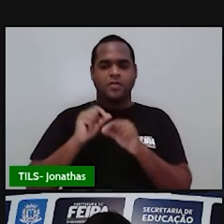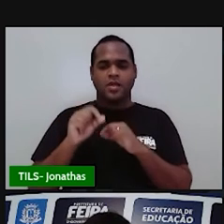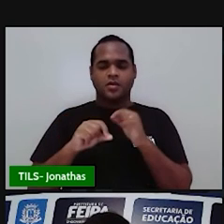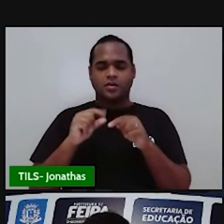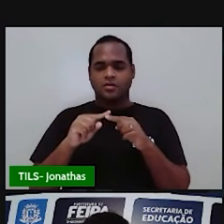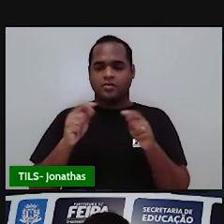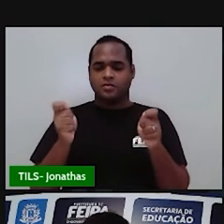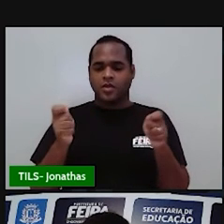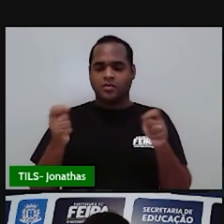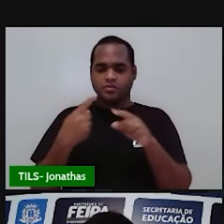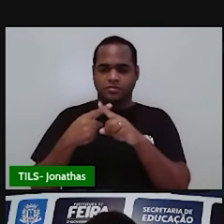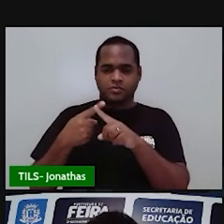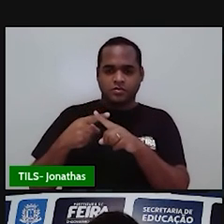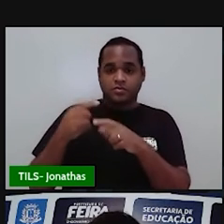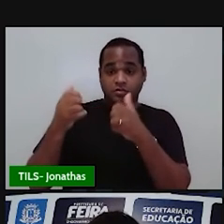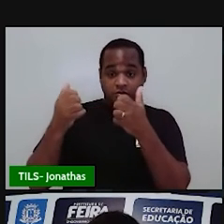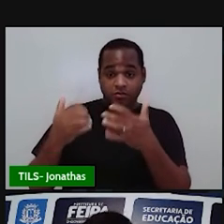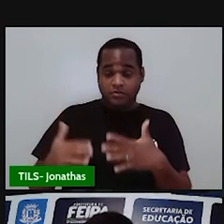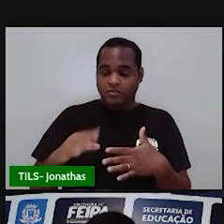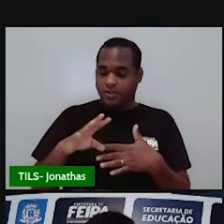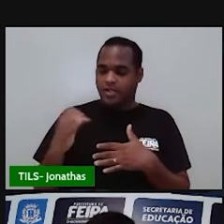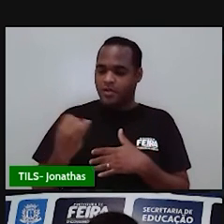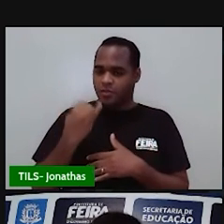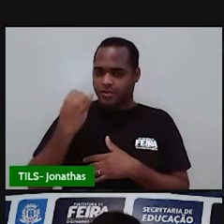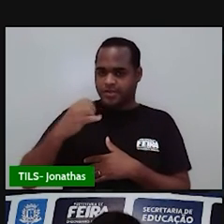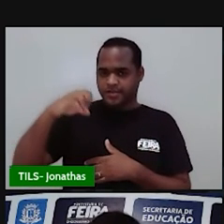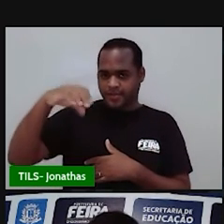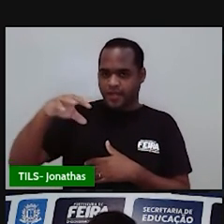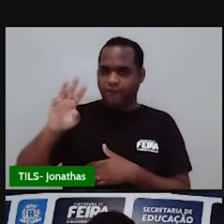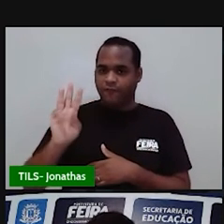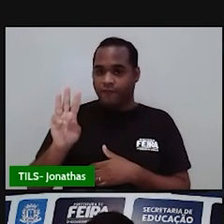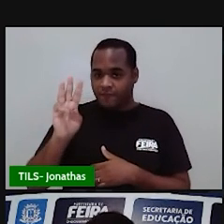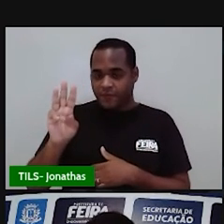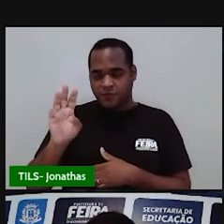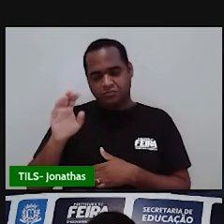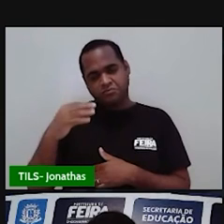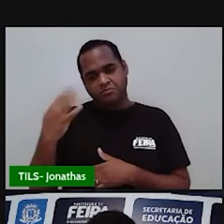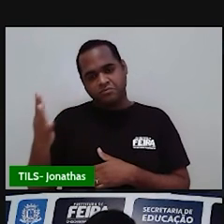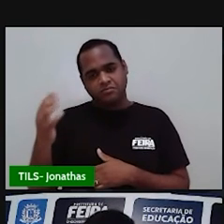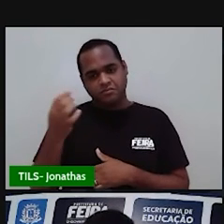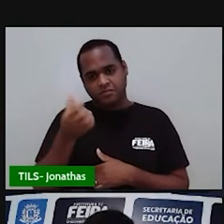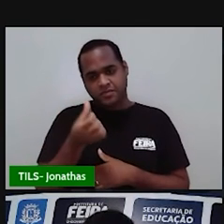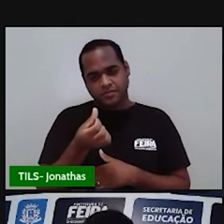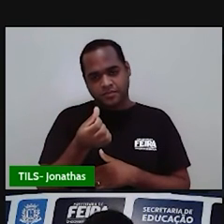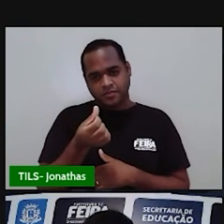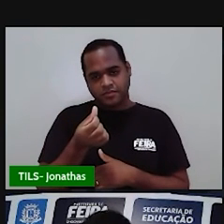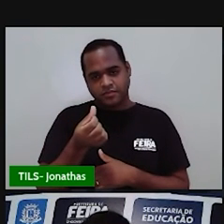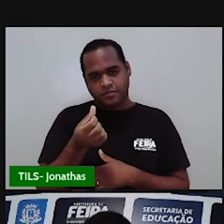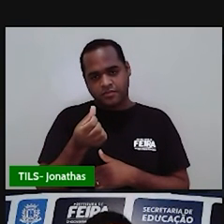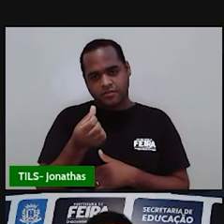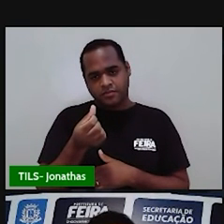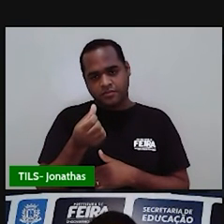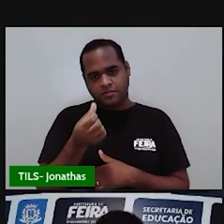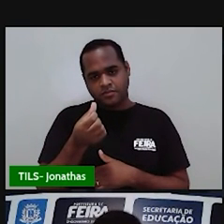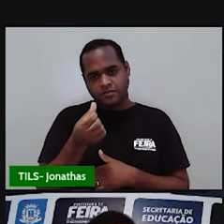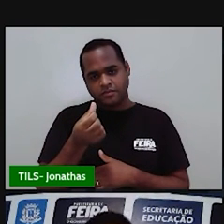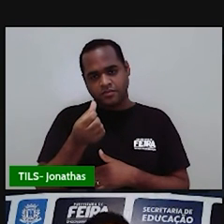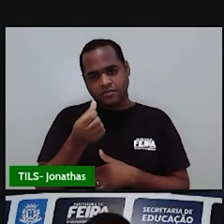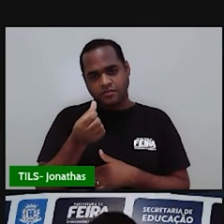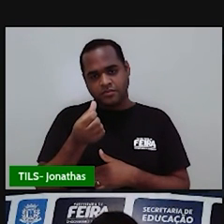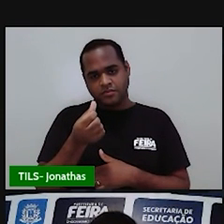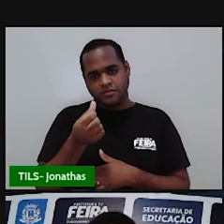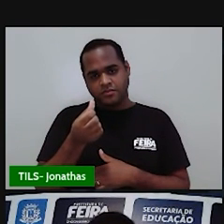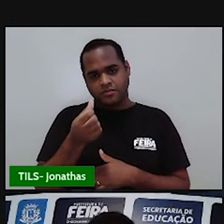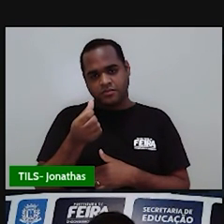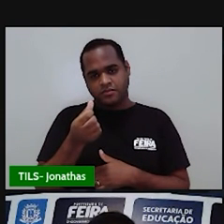é porque, na verdade, em potência de watts ou watts, é 6. Então, às